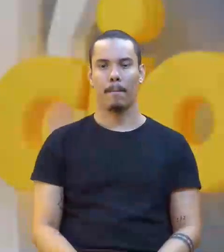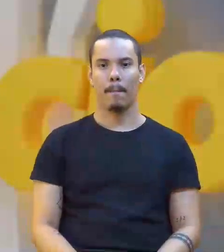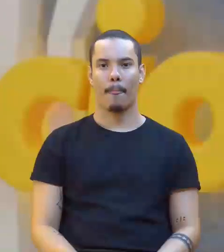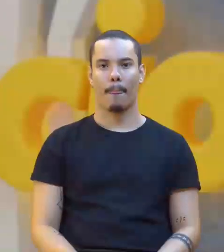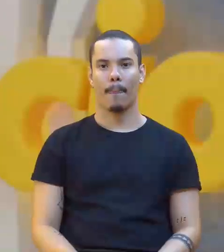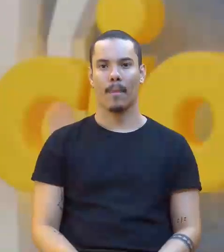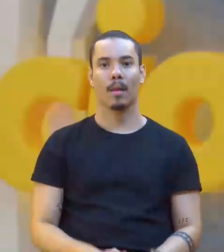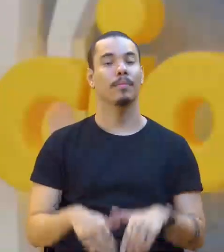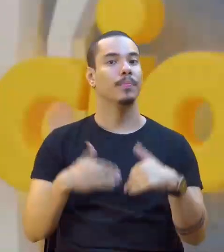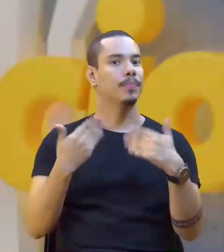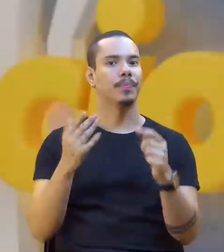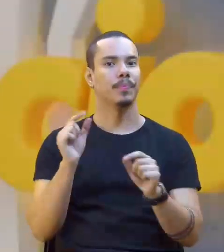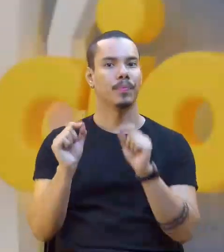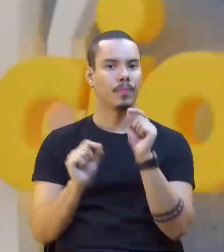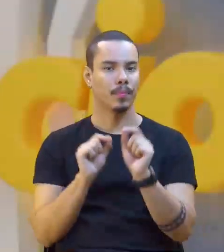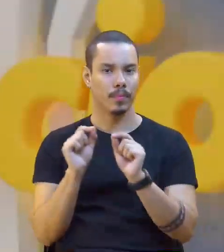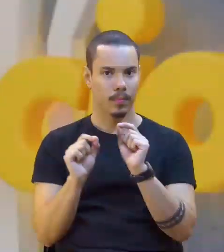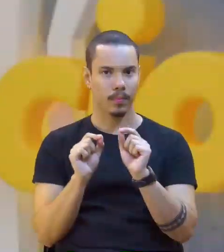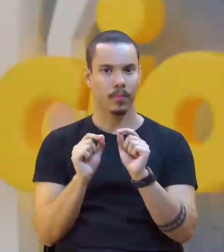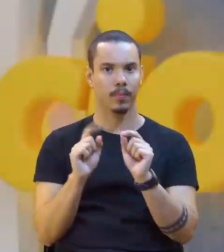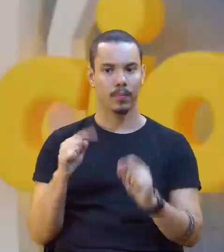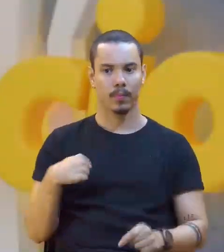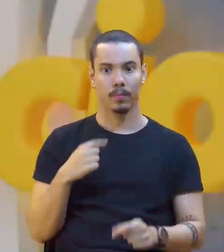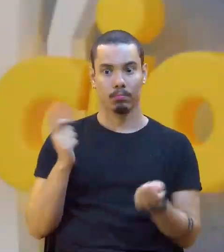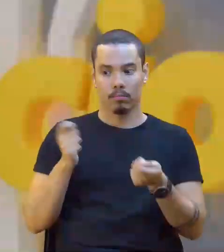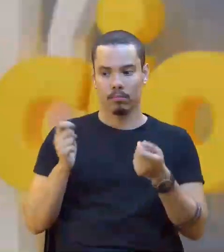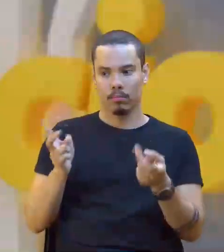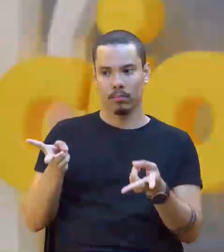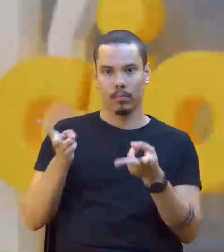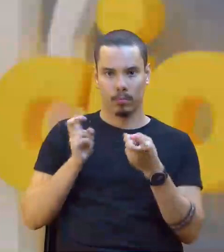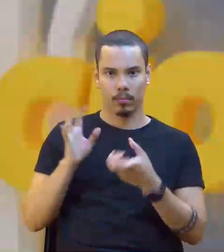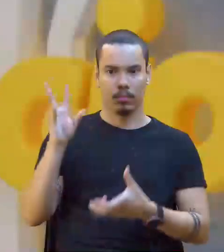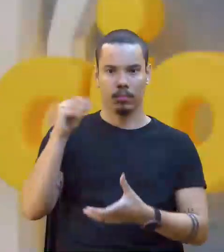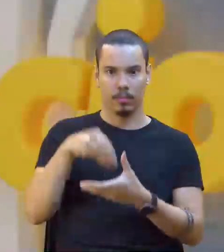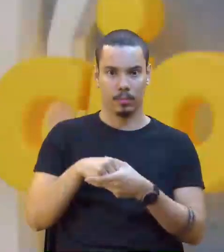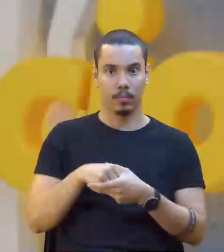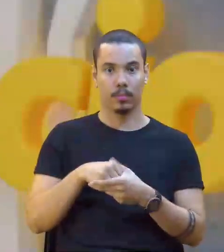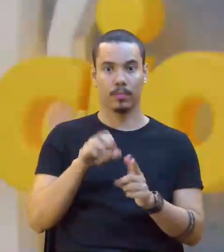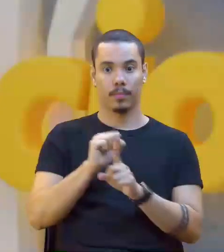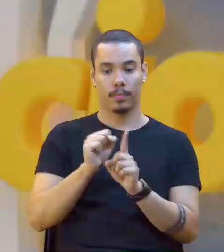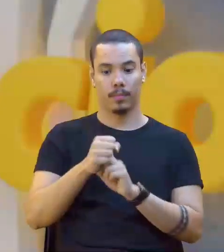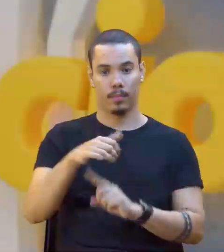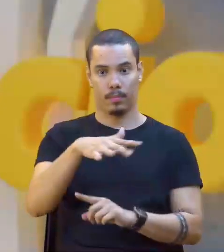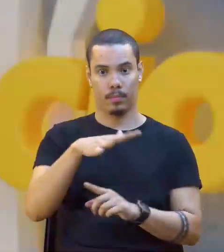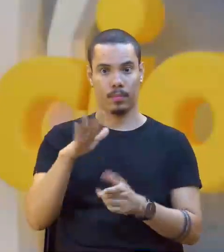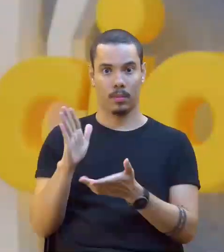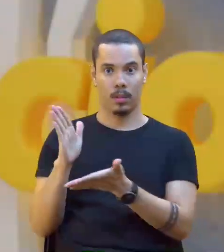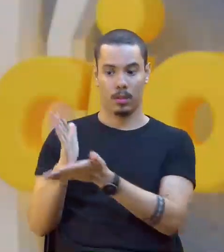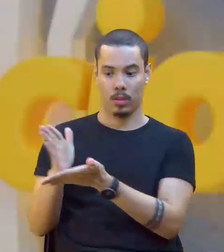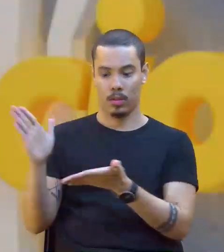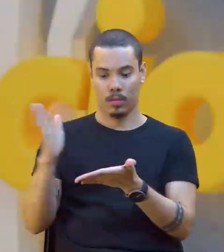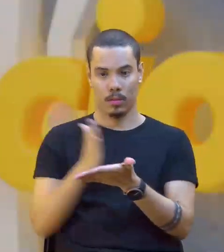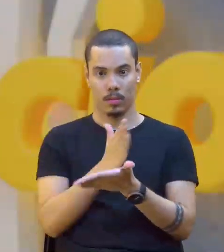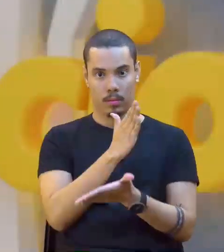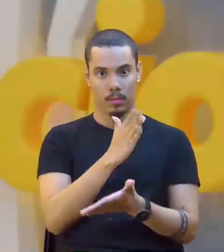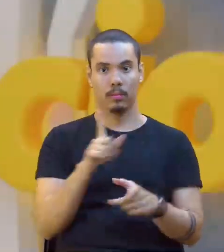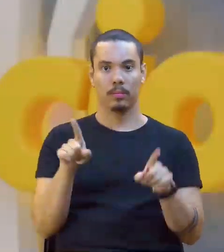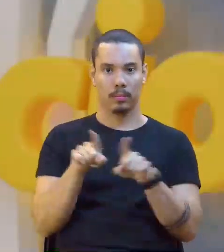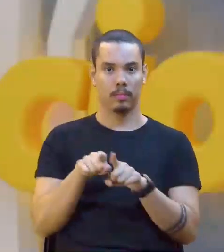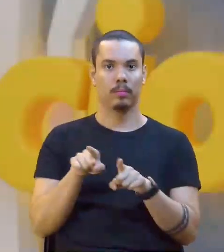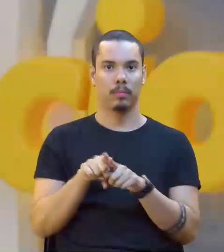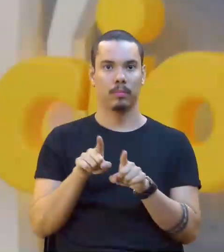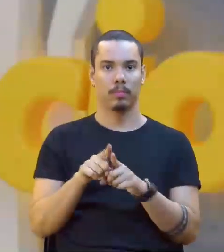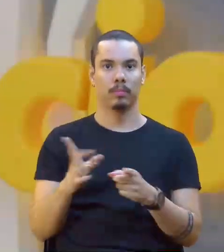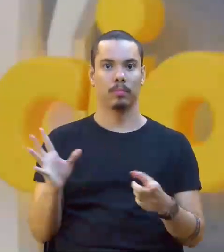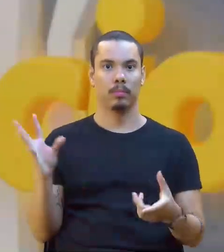o que percebeu aí? Que a sociedade dividida em classes, ela também passava isso para a